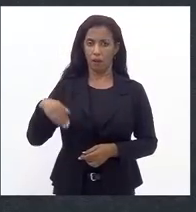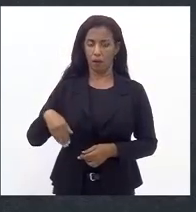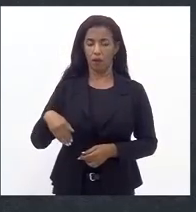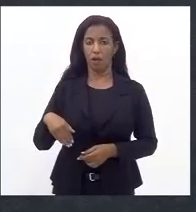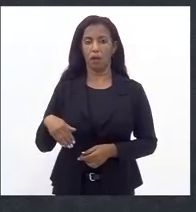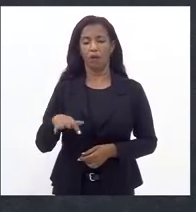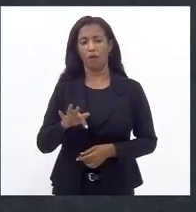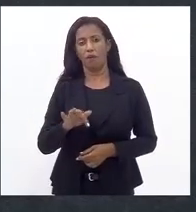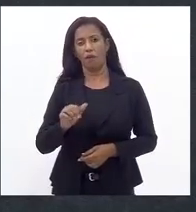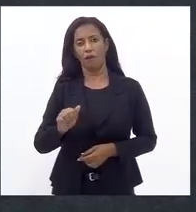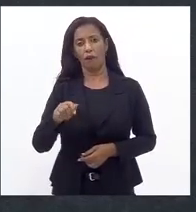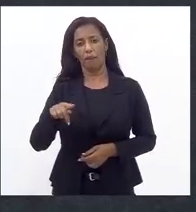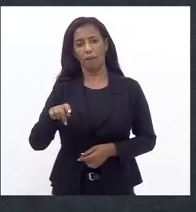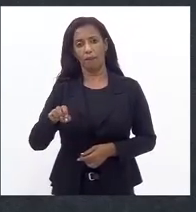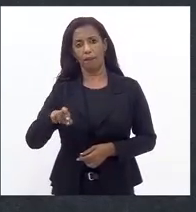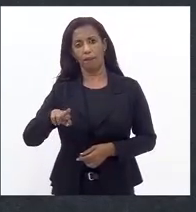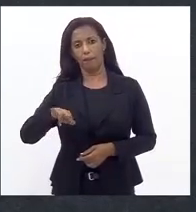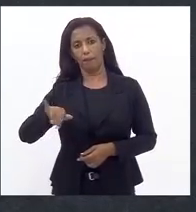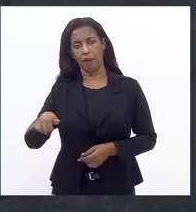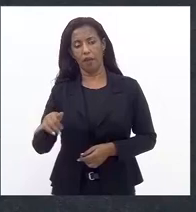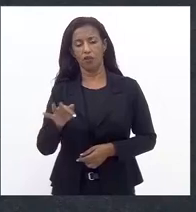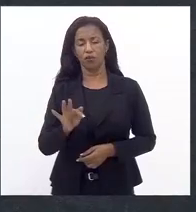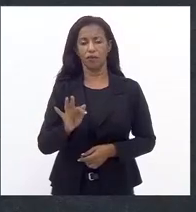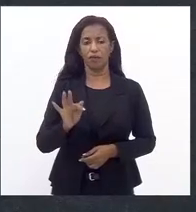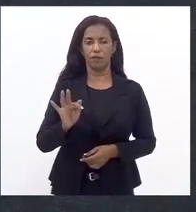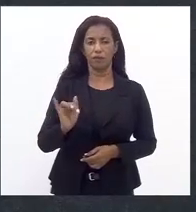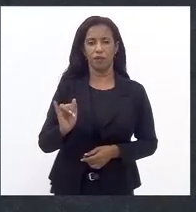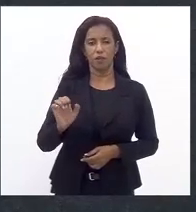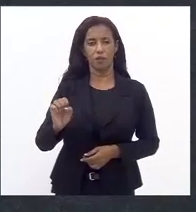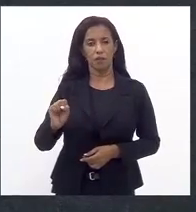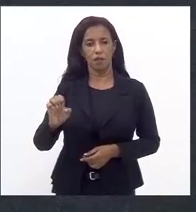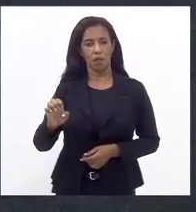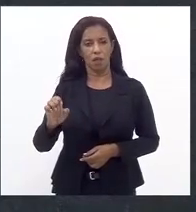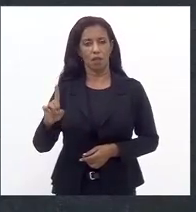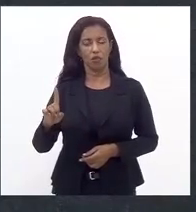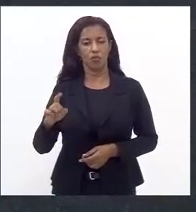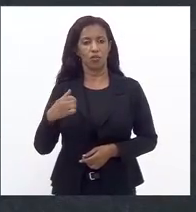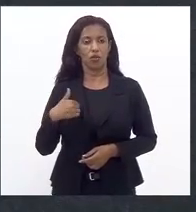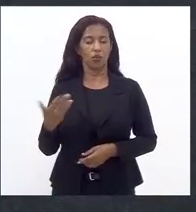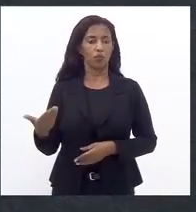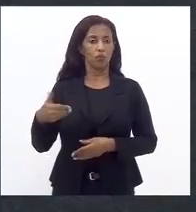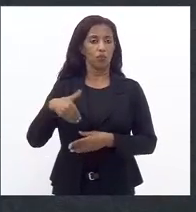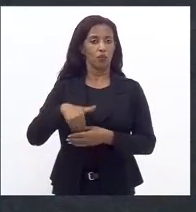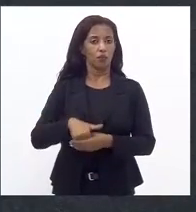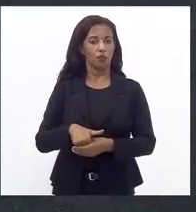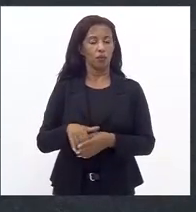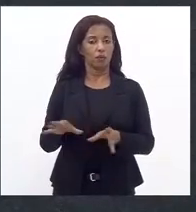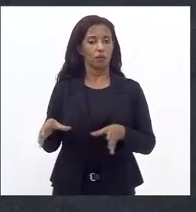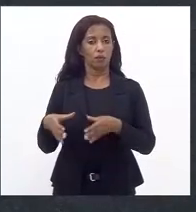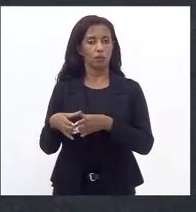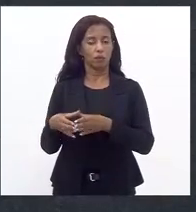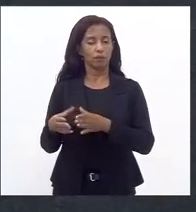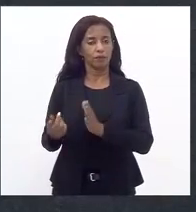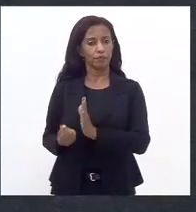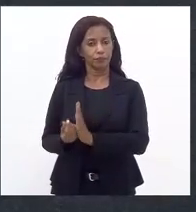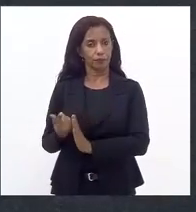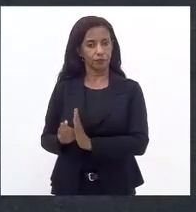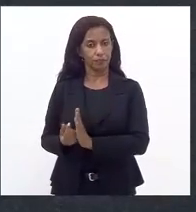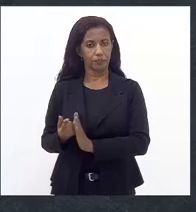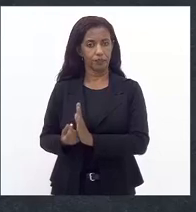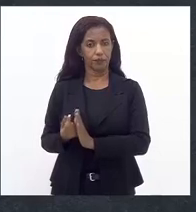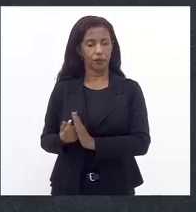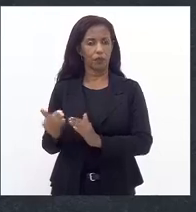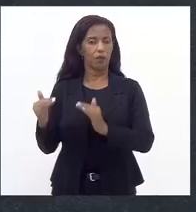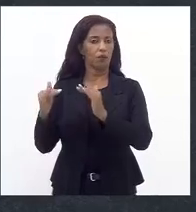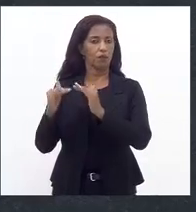a pa therj e o fizer vídeo então voltando pela comissão de tributação